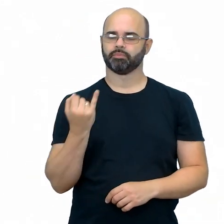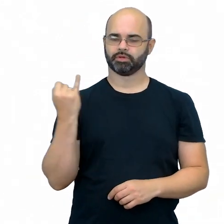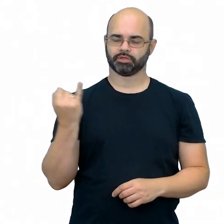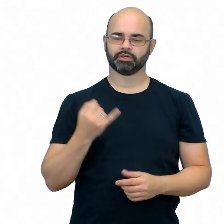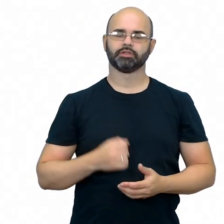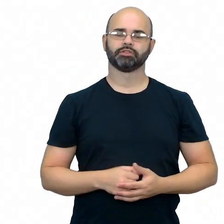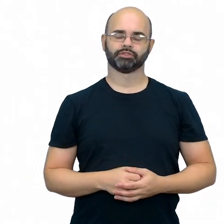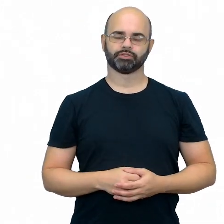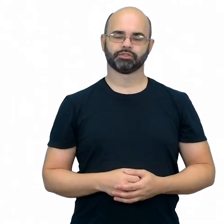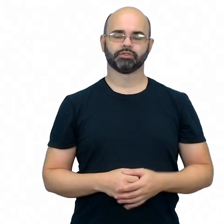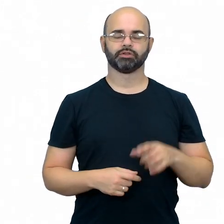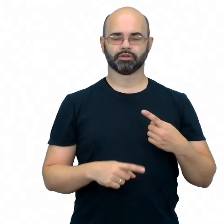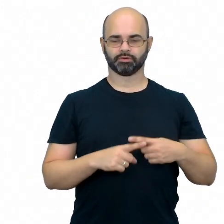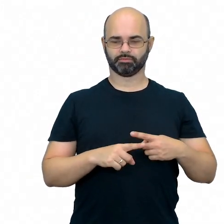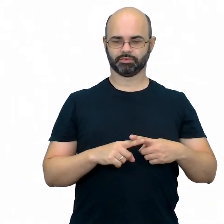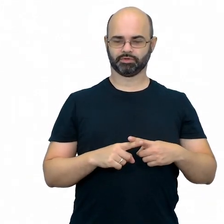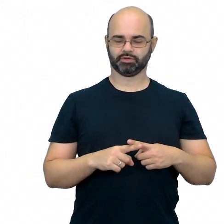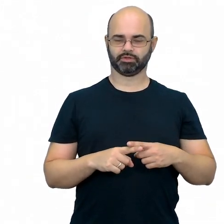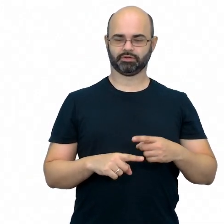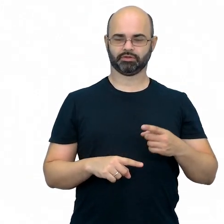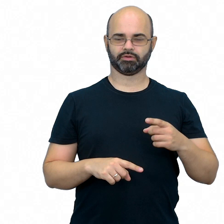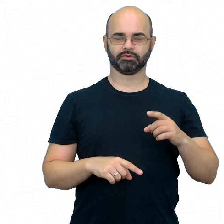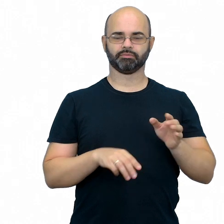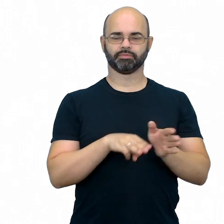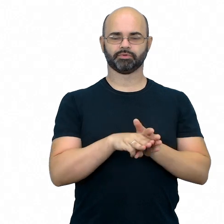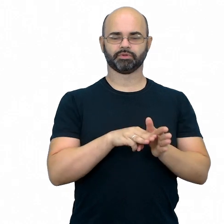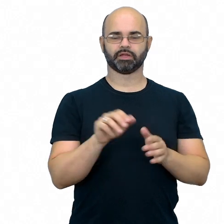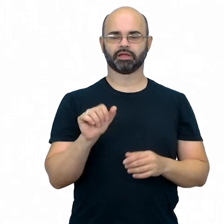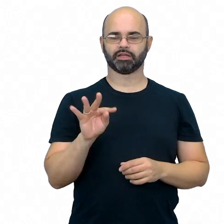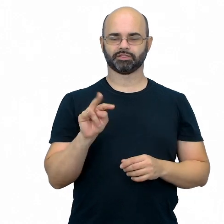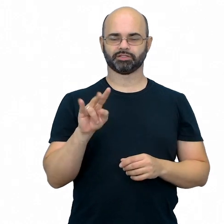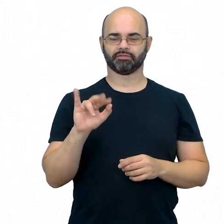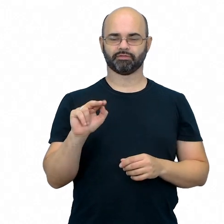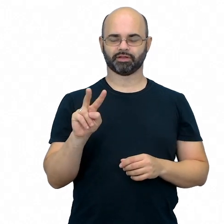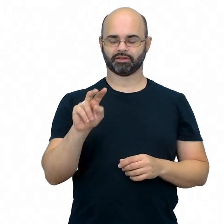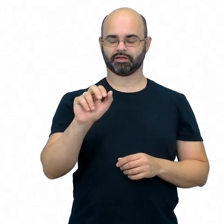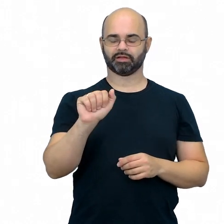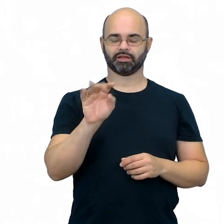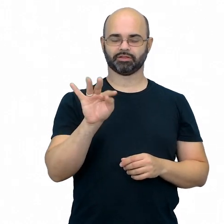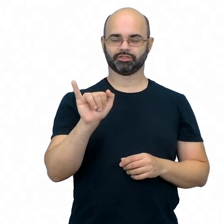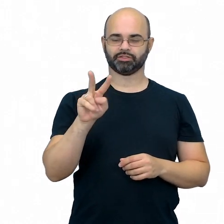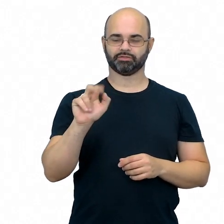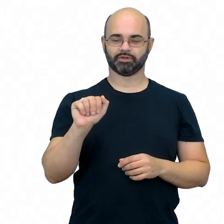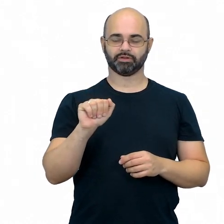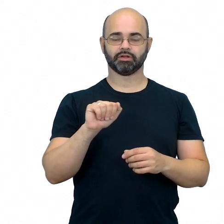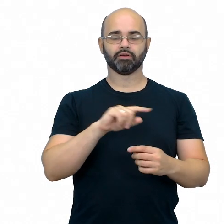falando de metodologia ativa, esse aluno ele está no centro dessa aprendizagem, né?